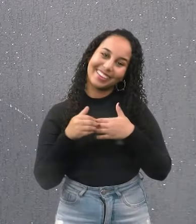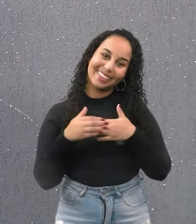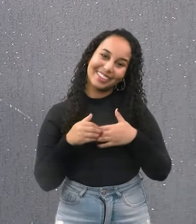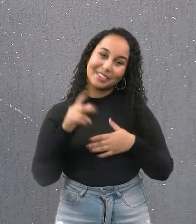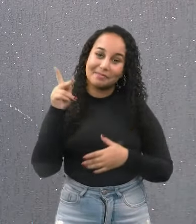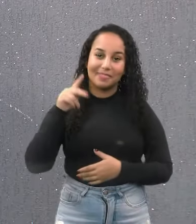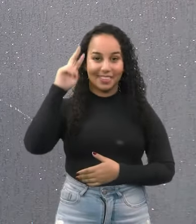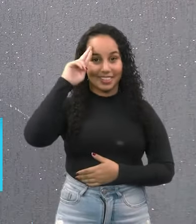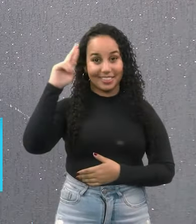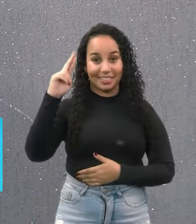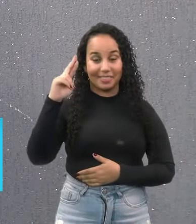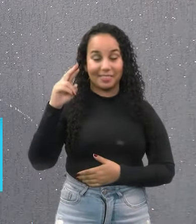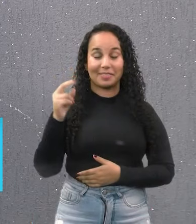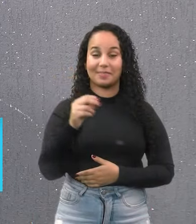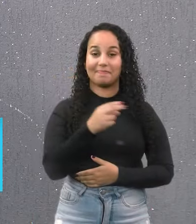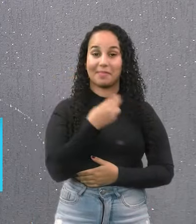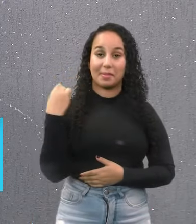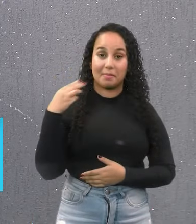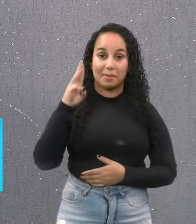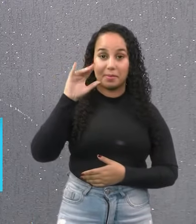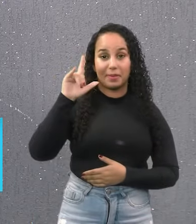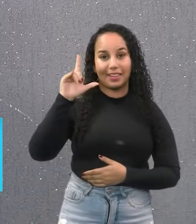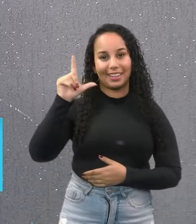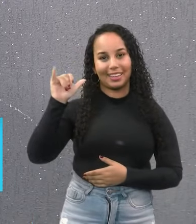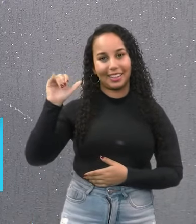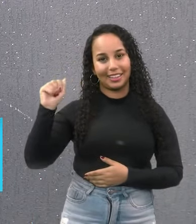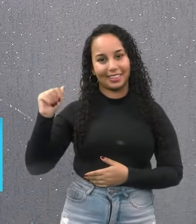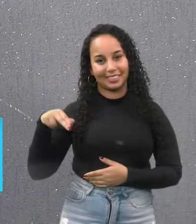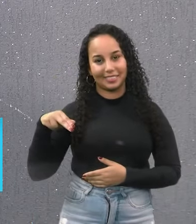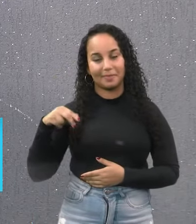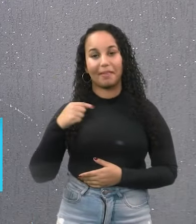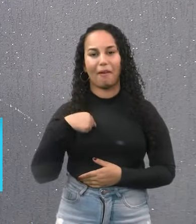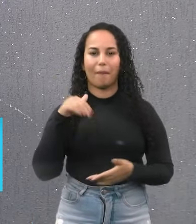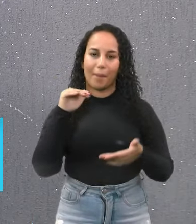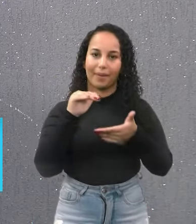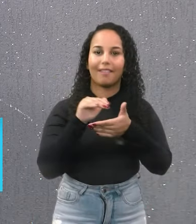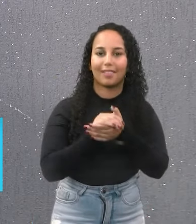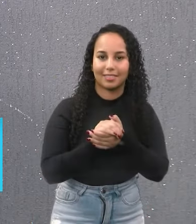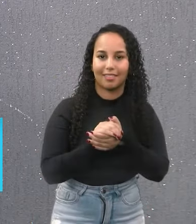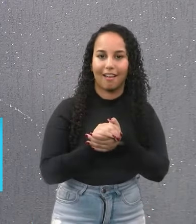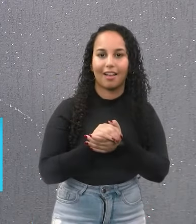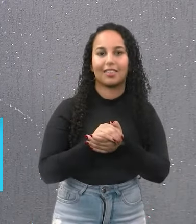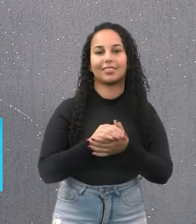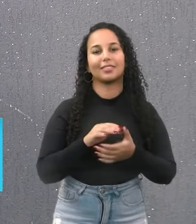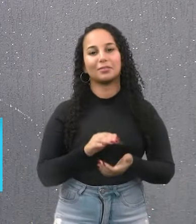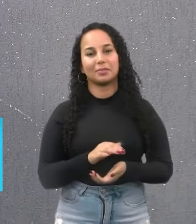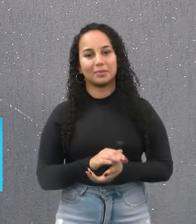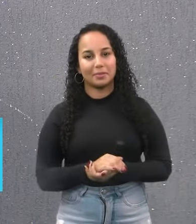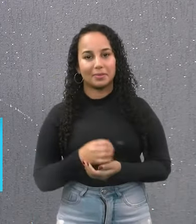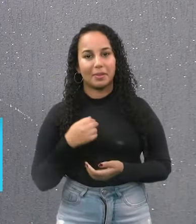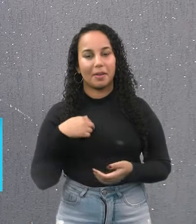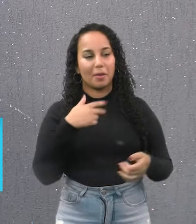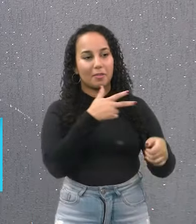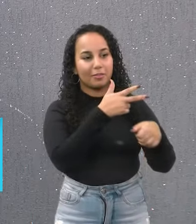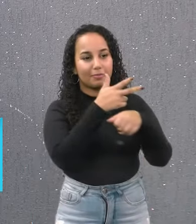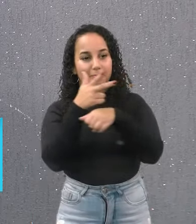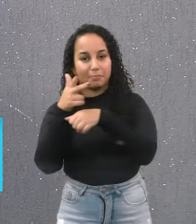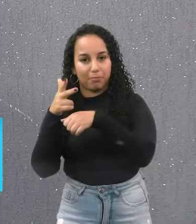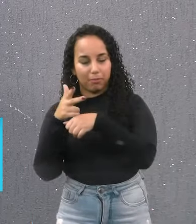Olá, queridos, a paz do Senhor. Meu nome é William Oliveira, eu sou casado, eu sou editor de vídeo